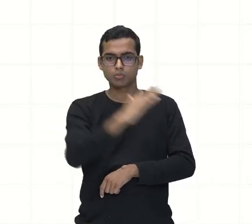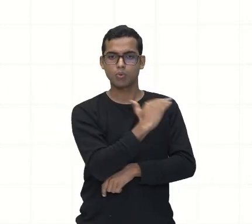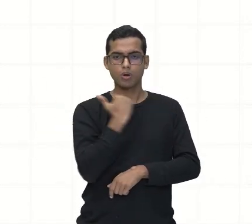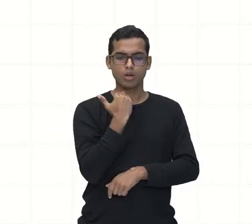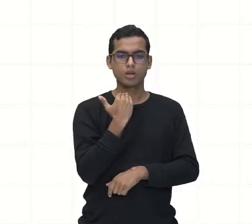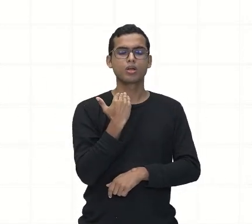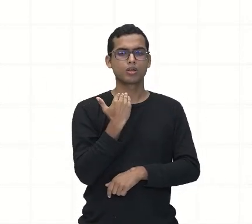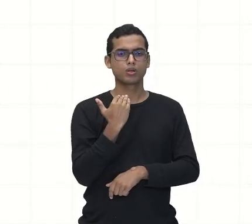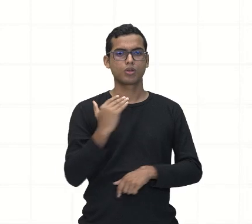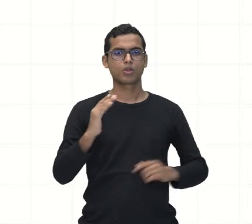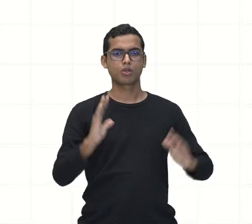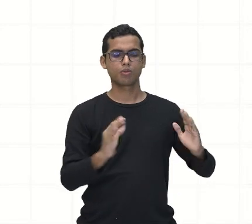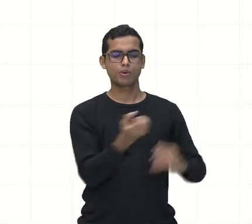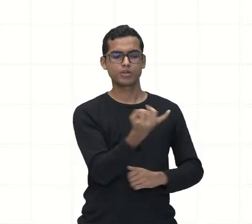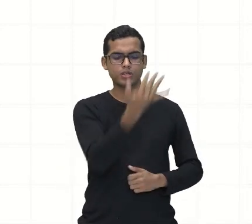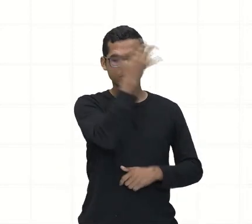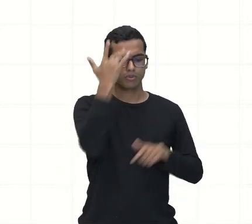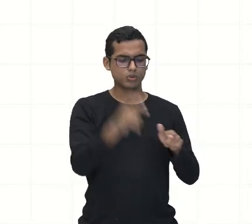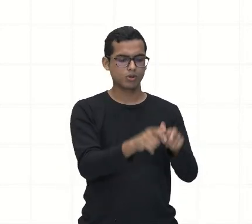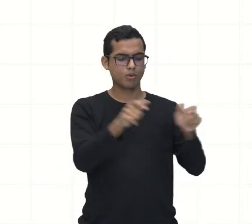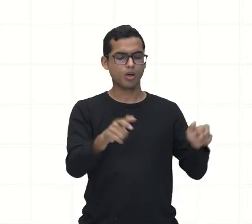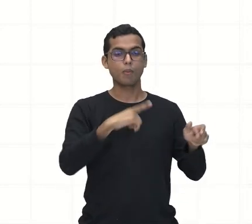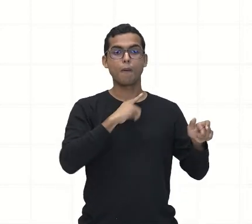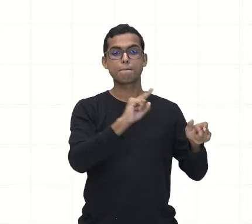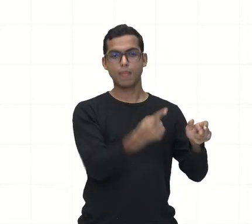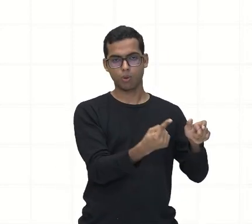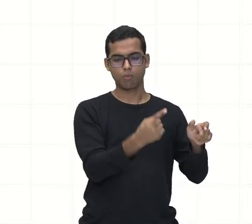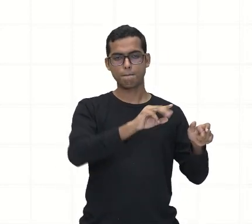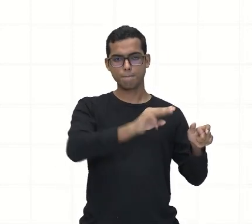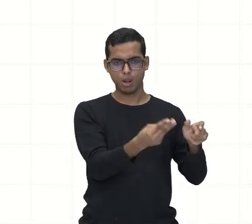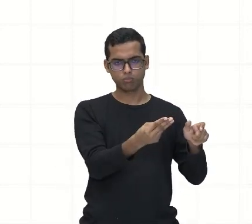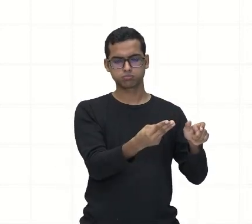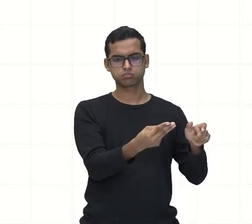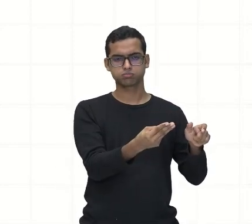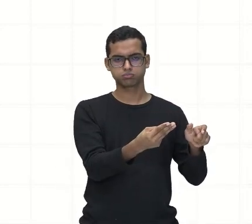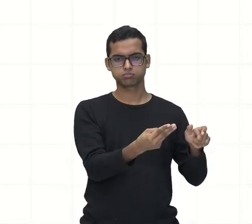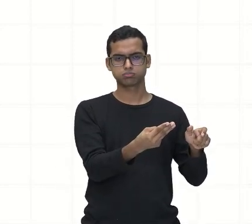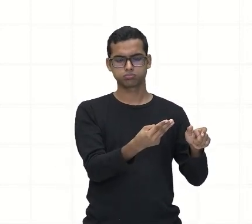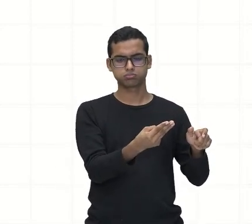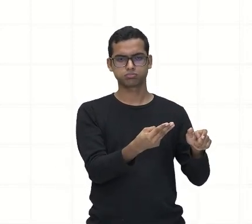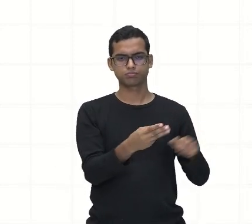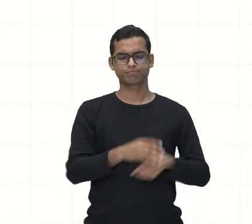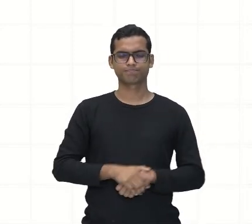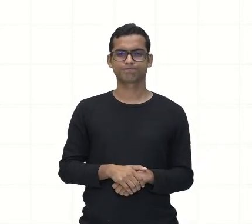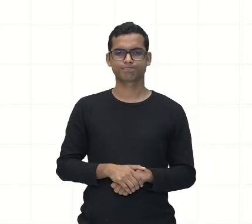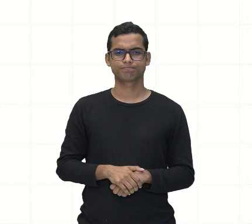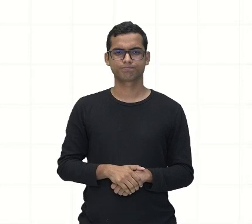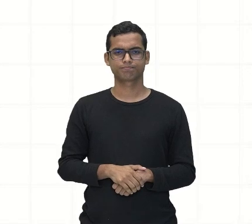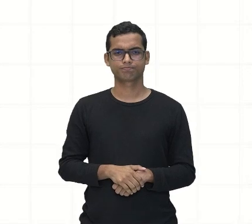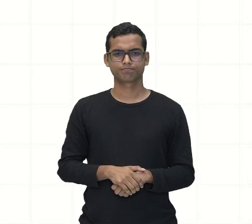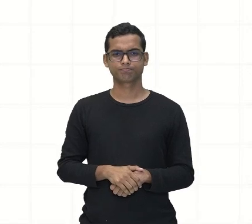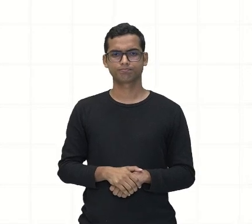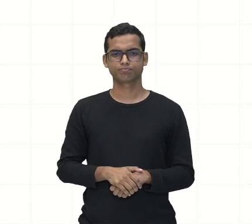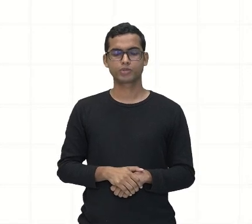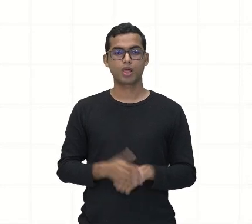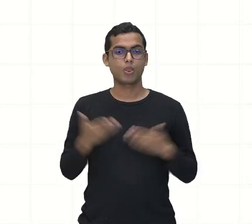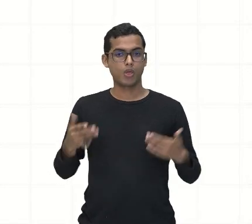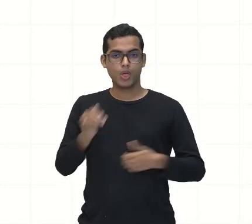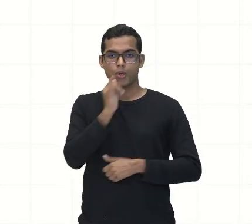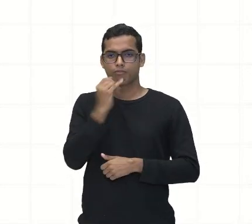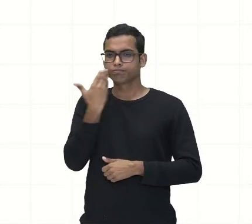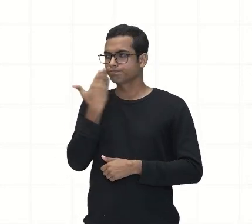que nós queremos falar do mapa, né? Então, ó, se eu observar aqui o mapa do Brasil, na época do